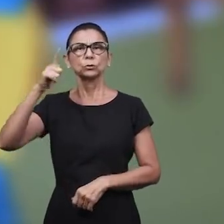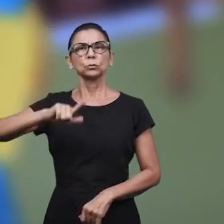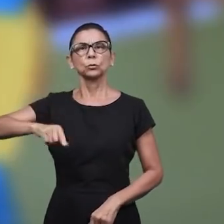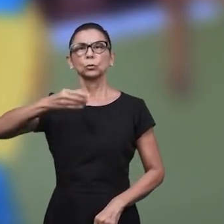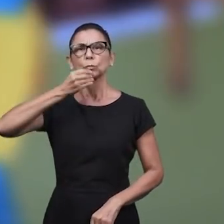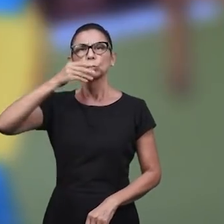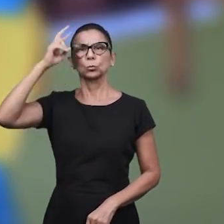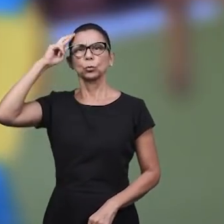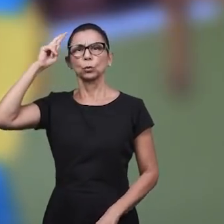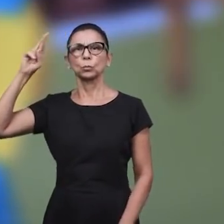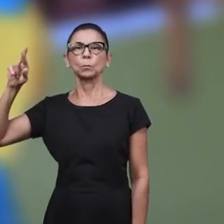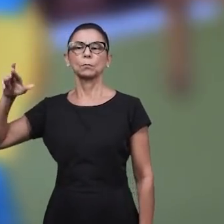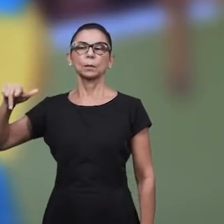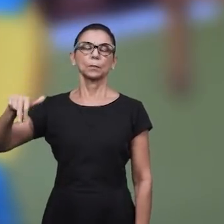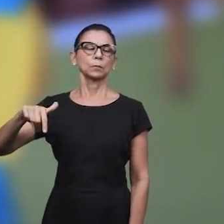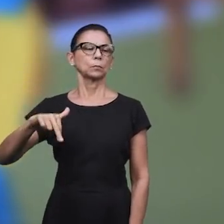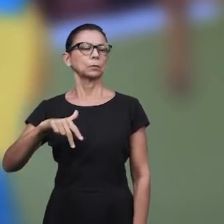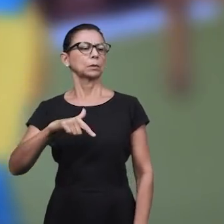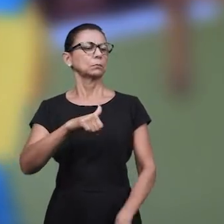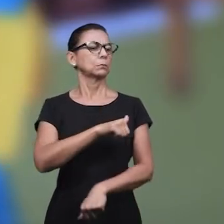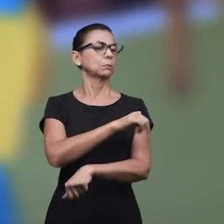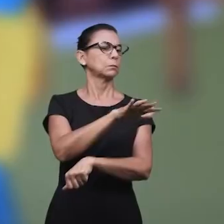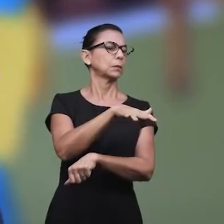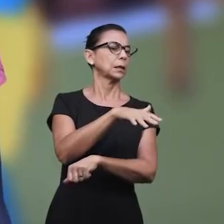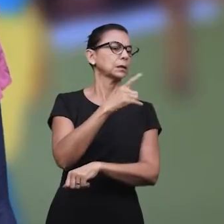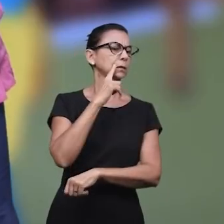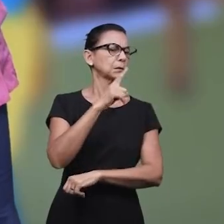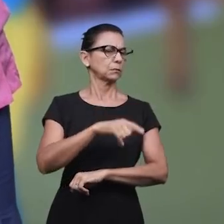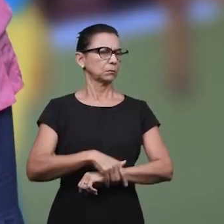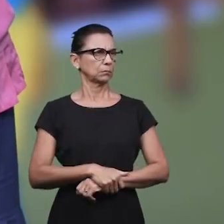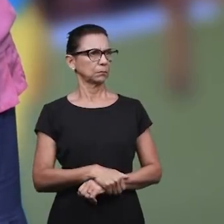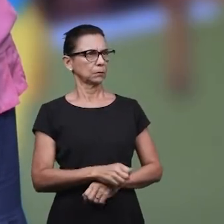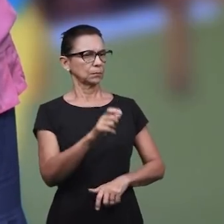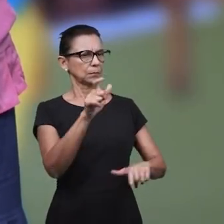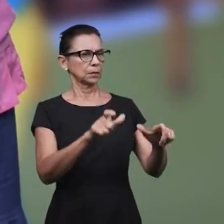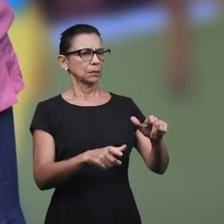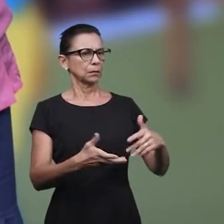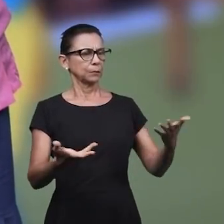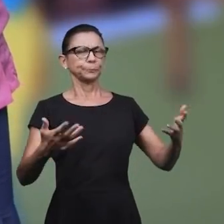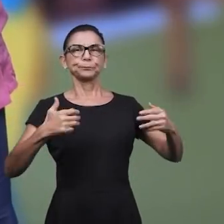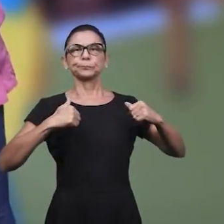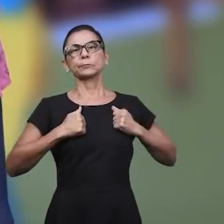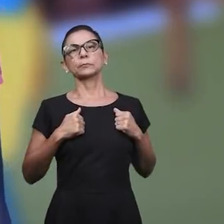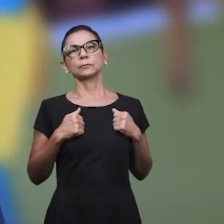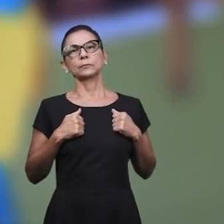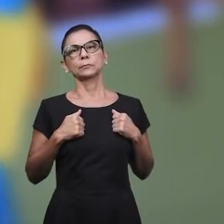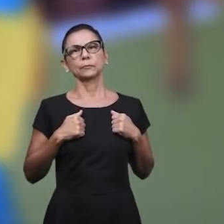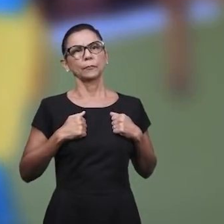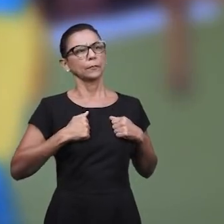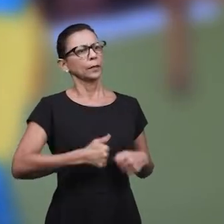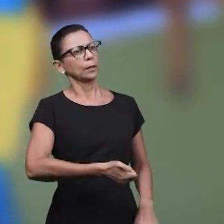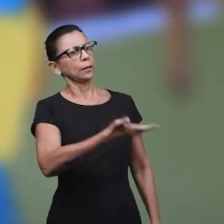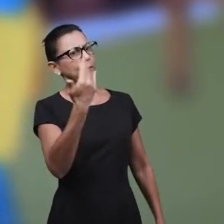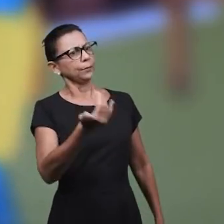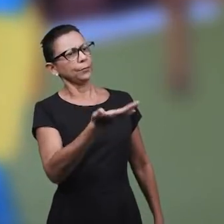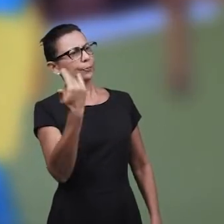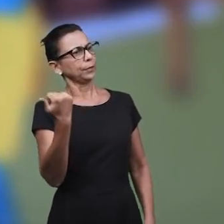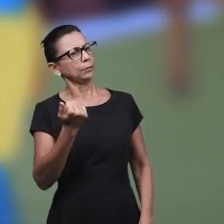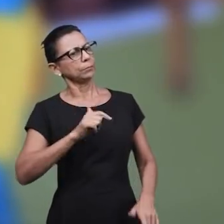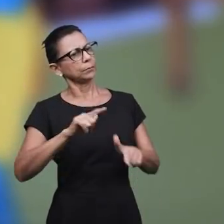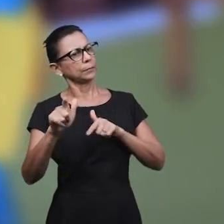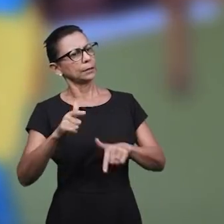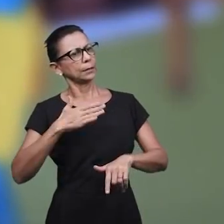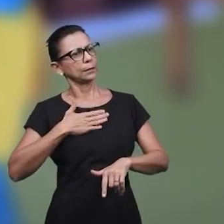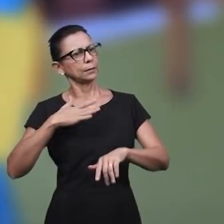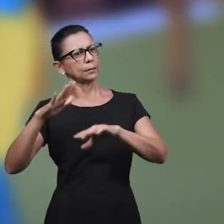vez, foi até a praça, viu alguns homens que estavam parados e disse: Vão também trabalhar lá na